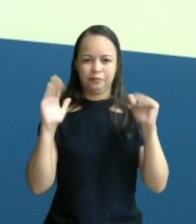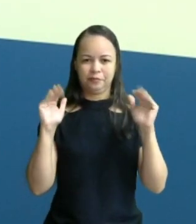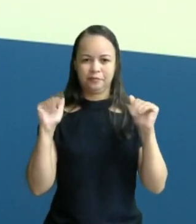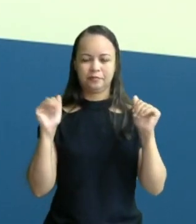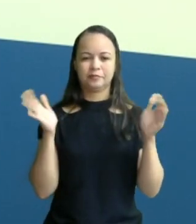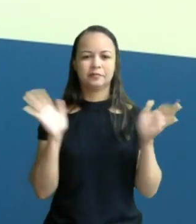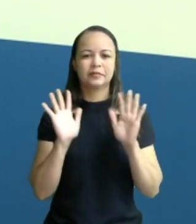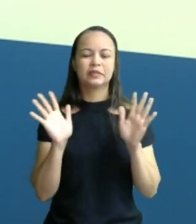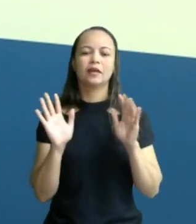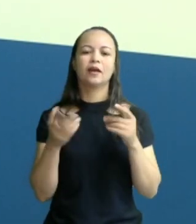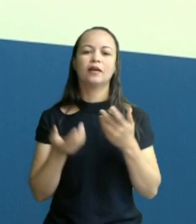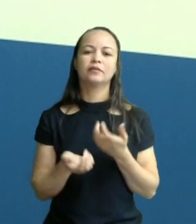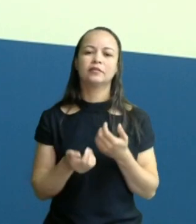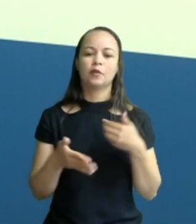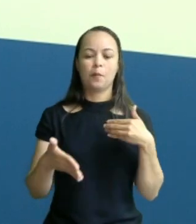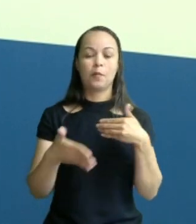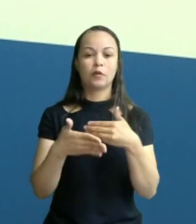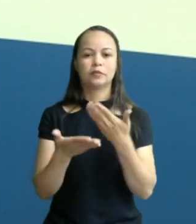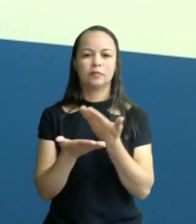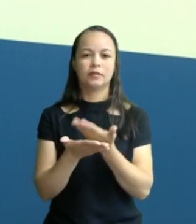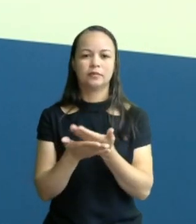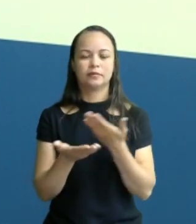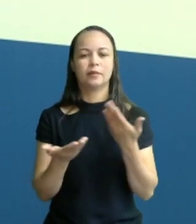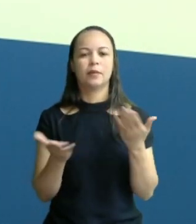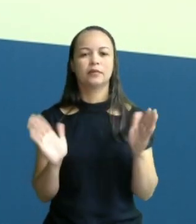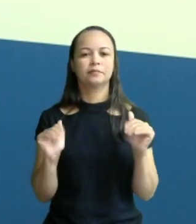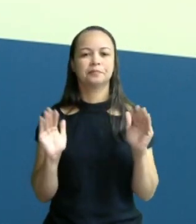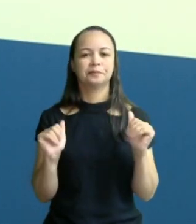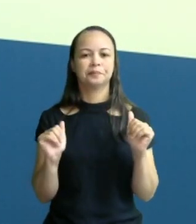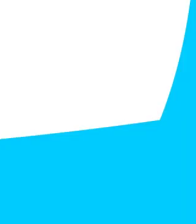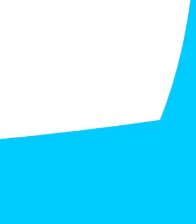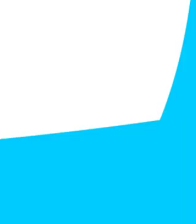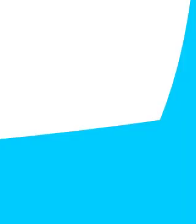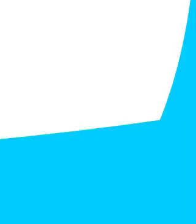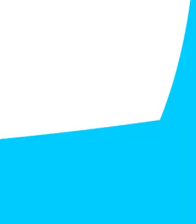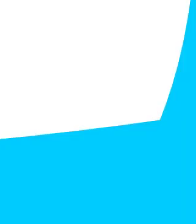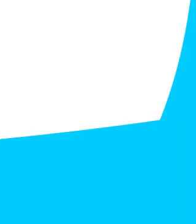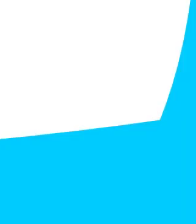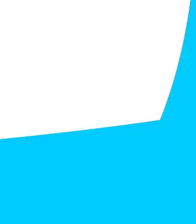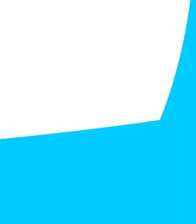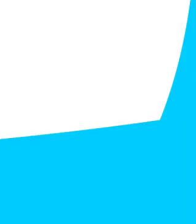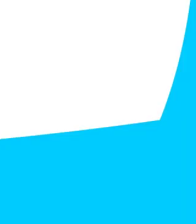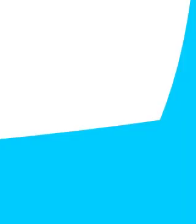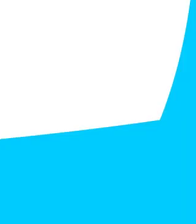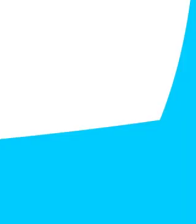certo? A gente se vê na próxima semana.